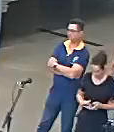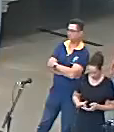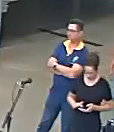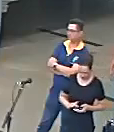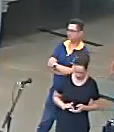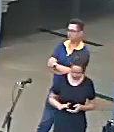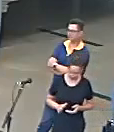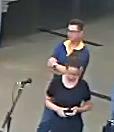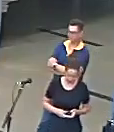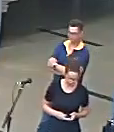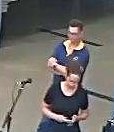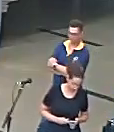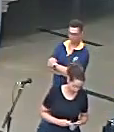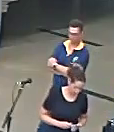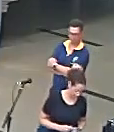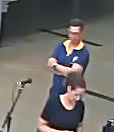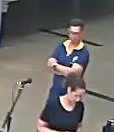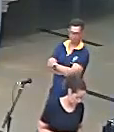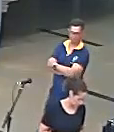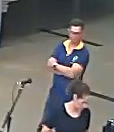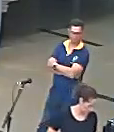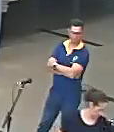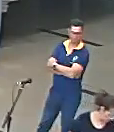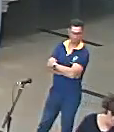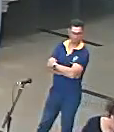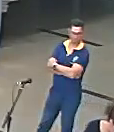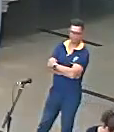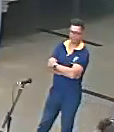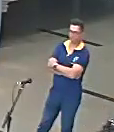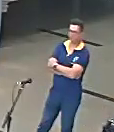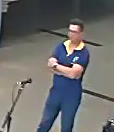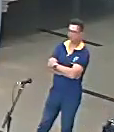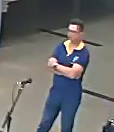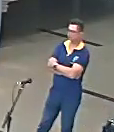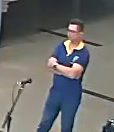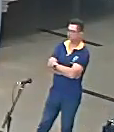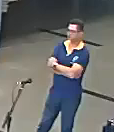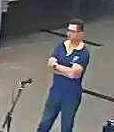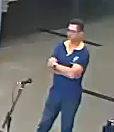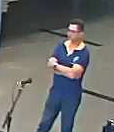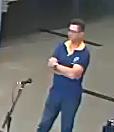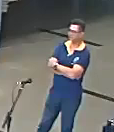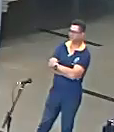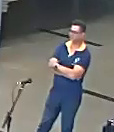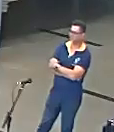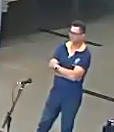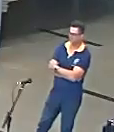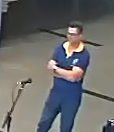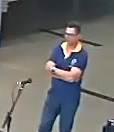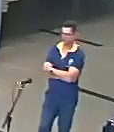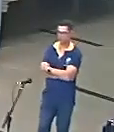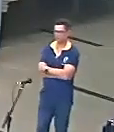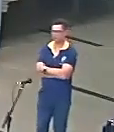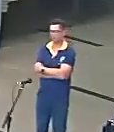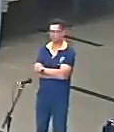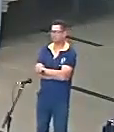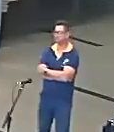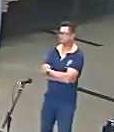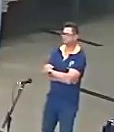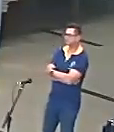interpretação de uma lei que não tem valor nenhum para concluir Roberto concluindo obrigado por a todos Deus abençoe a